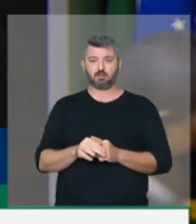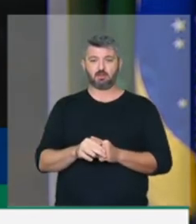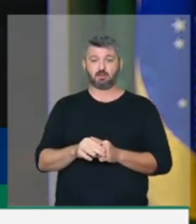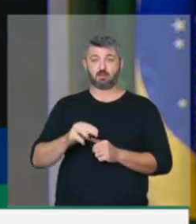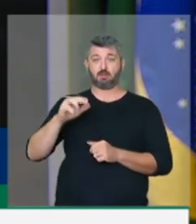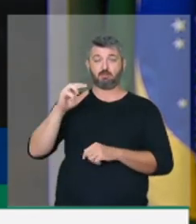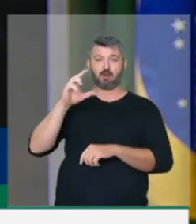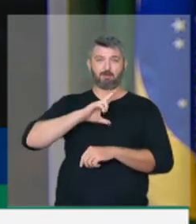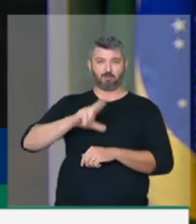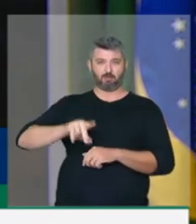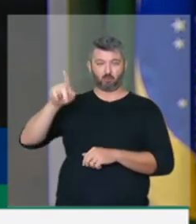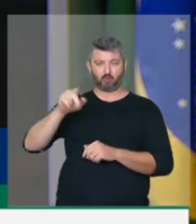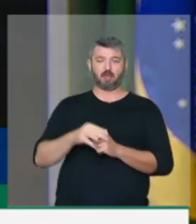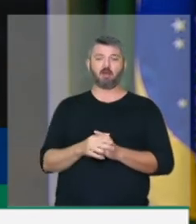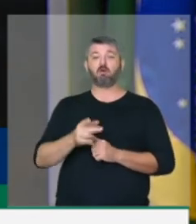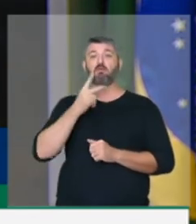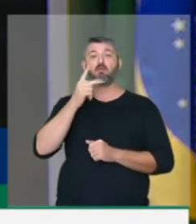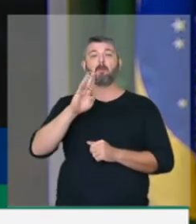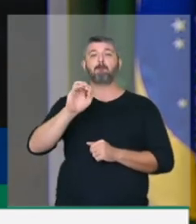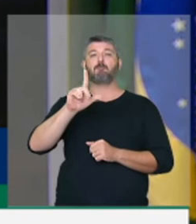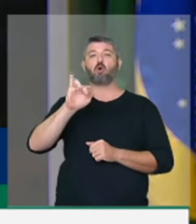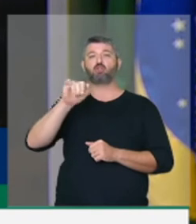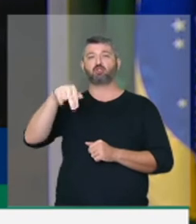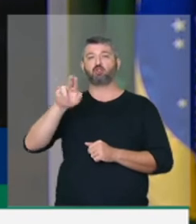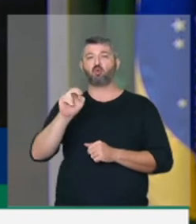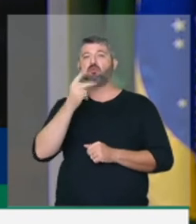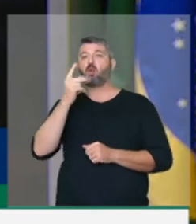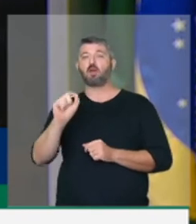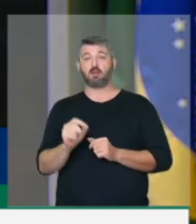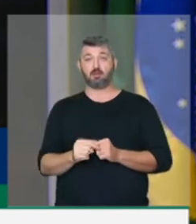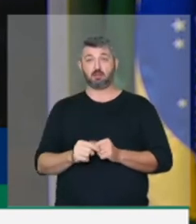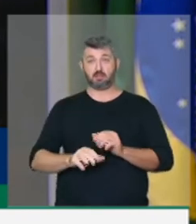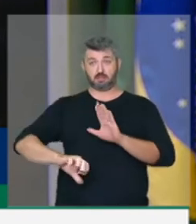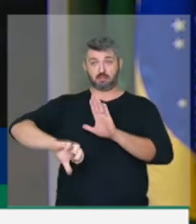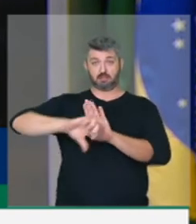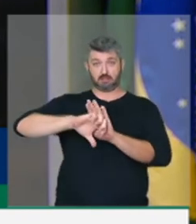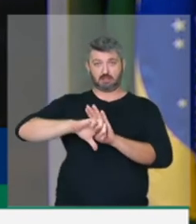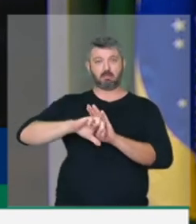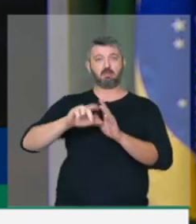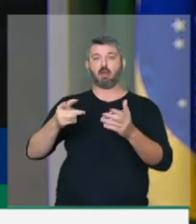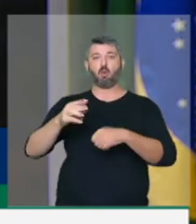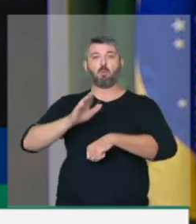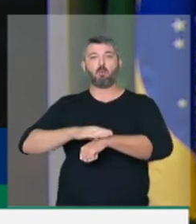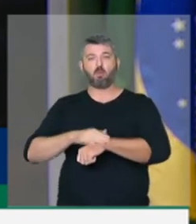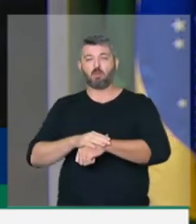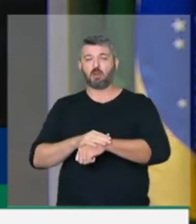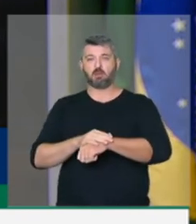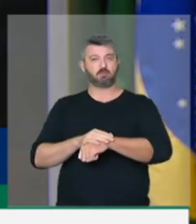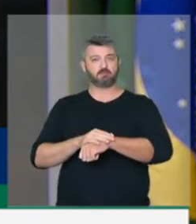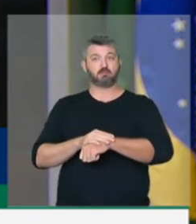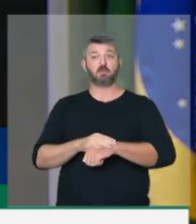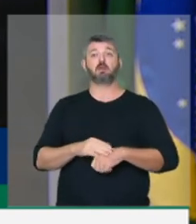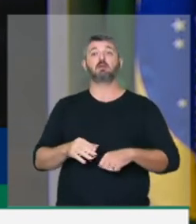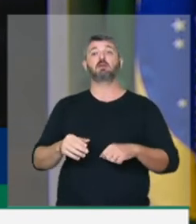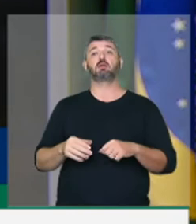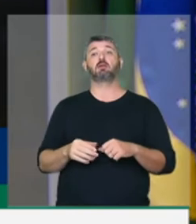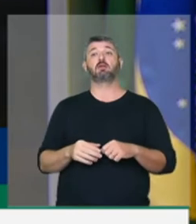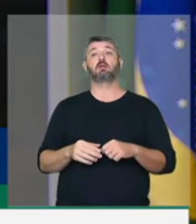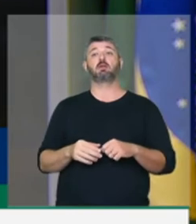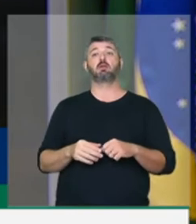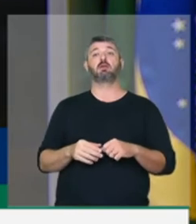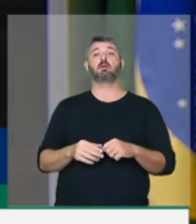Colômbia, pela Universidade de Colômbia, disse o seguinte, entre aspas, os crimes são instantâneos, não são instantâneos, e se são